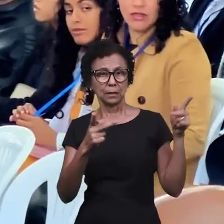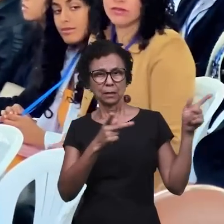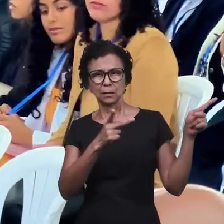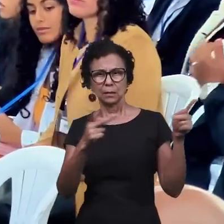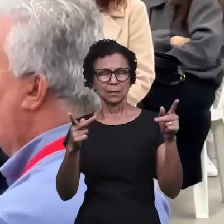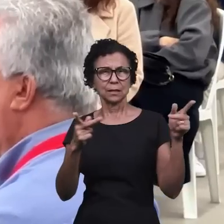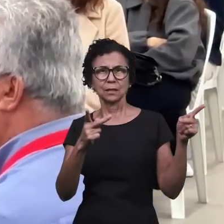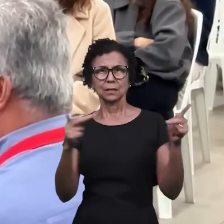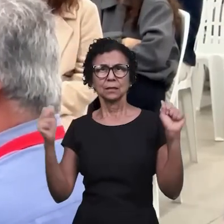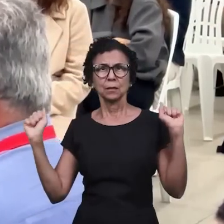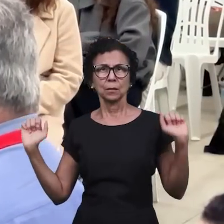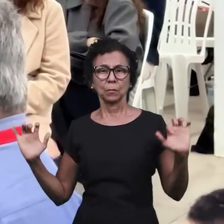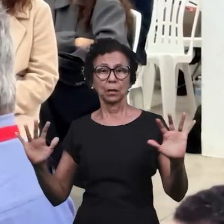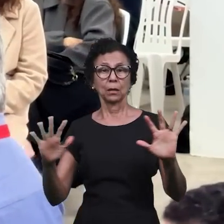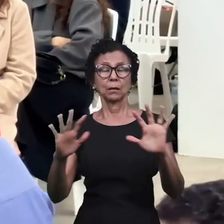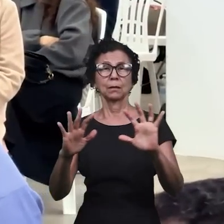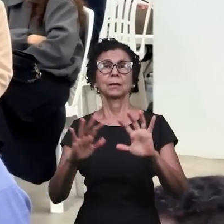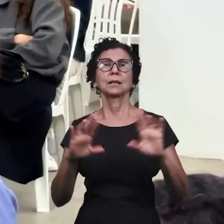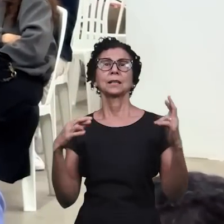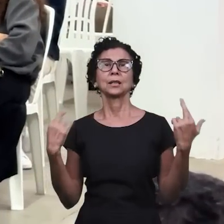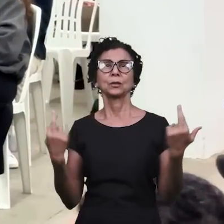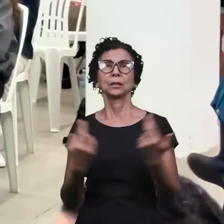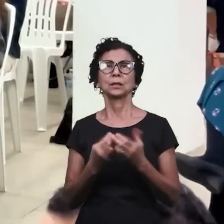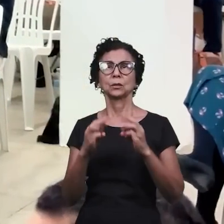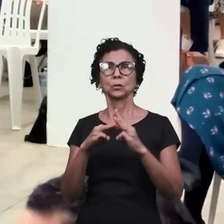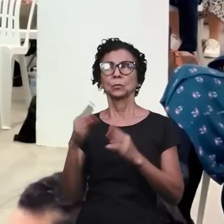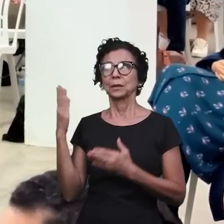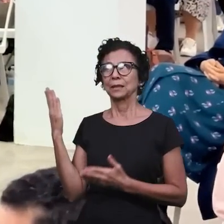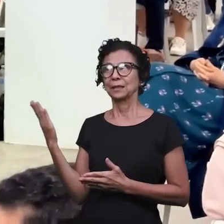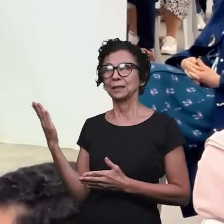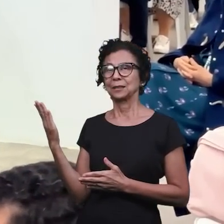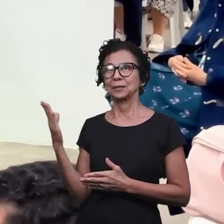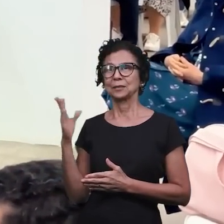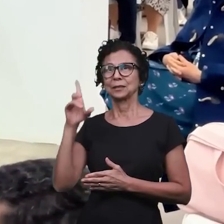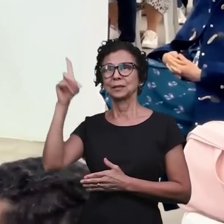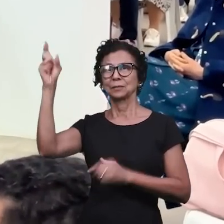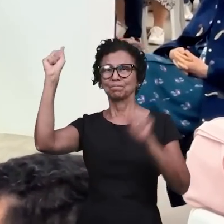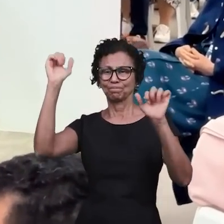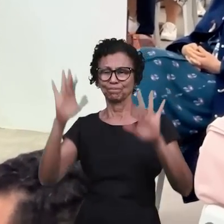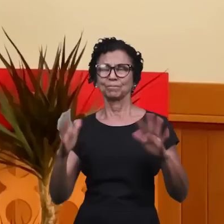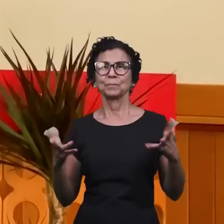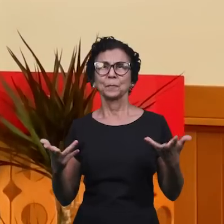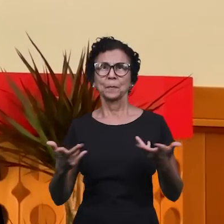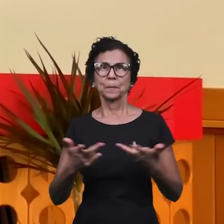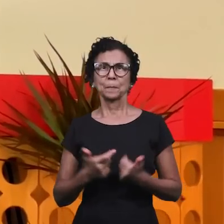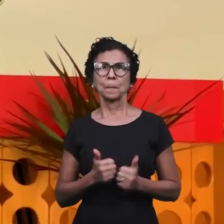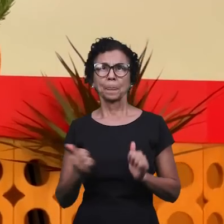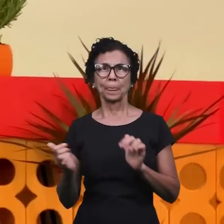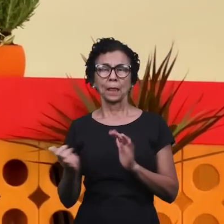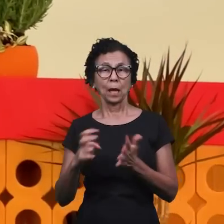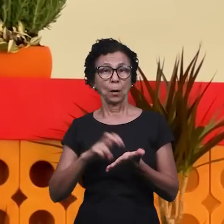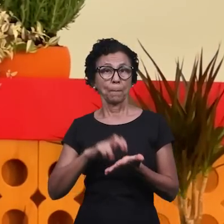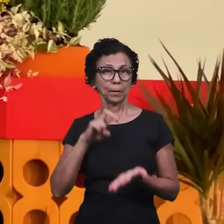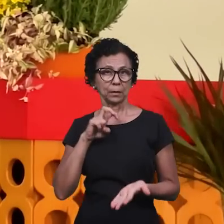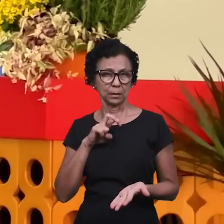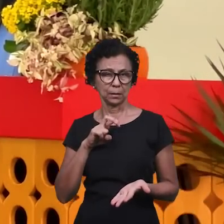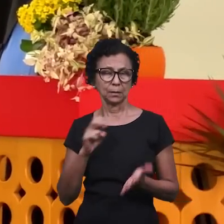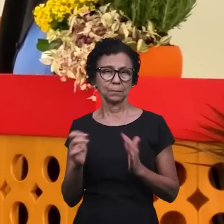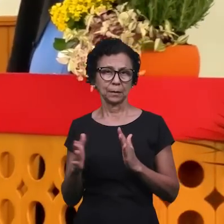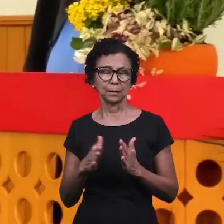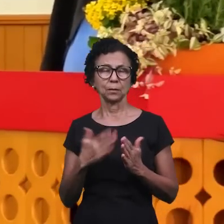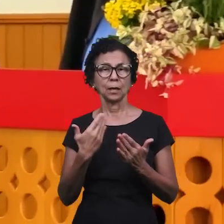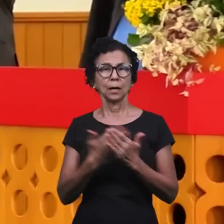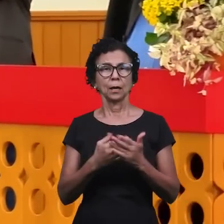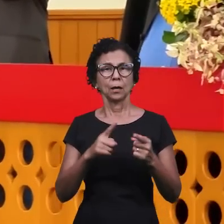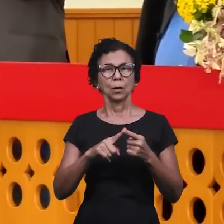irmãos do exterior, estiveram presentes no Manaim e o Senhor operou de forma maravilhosa. No período da manhã foram ministradas aulas